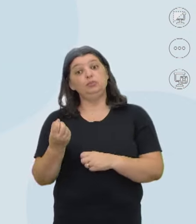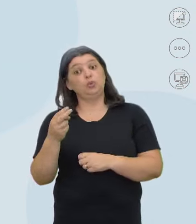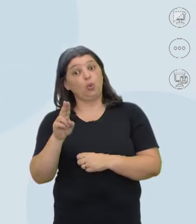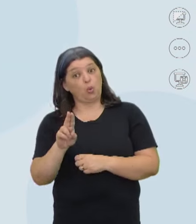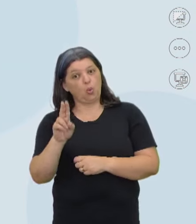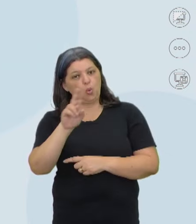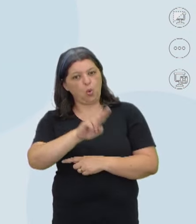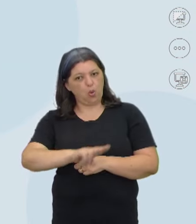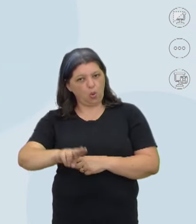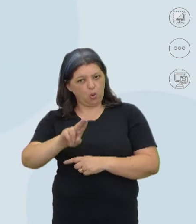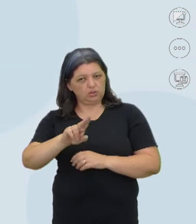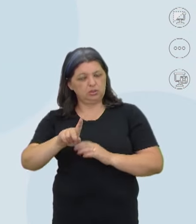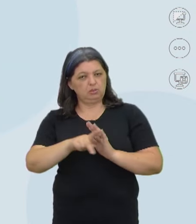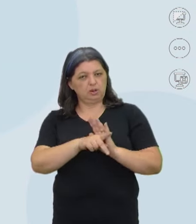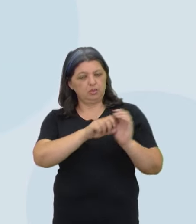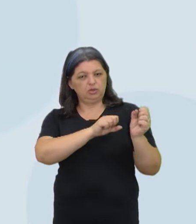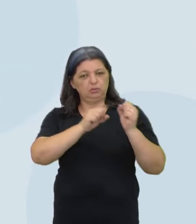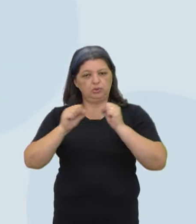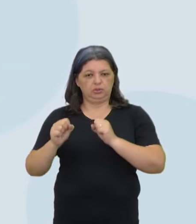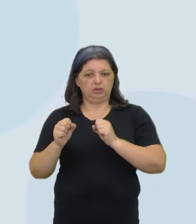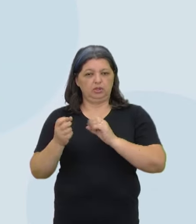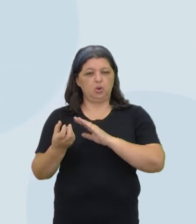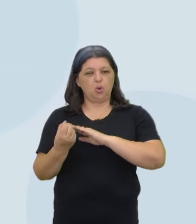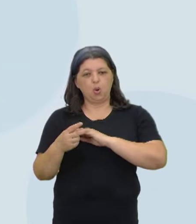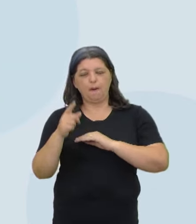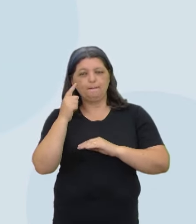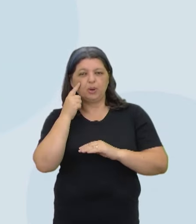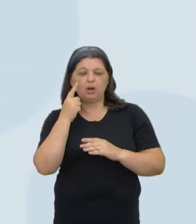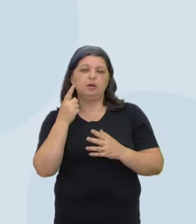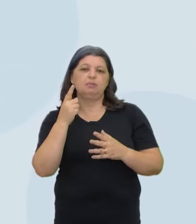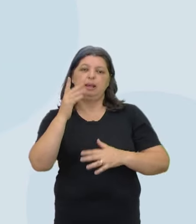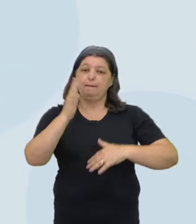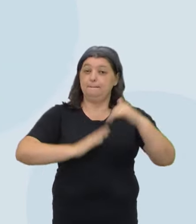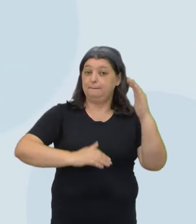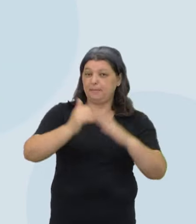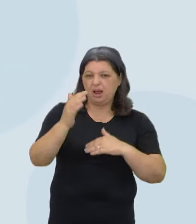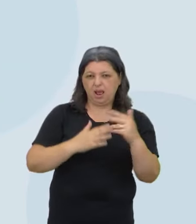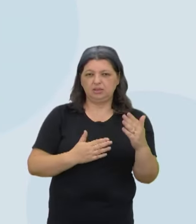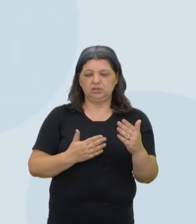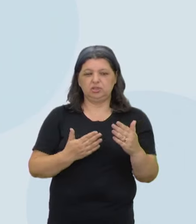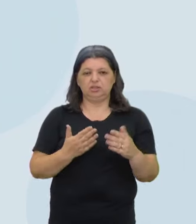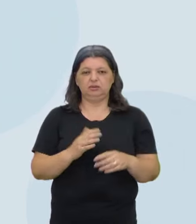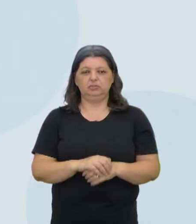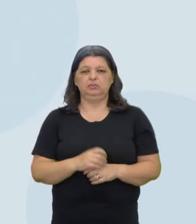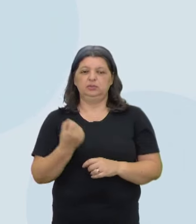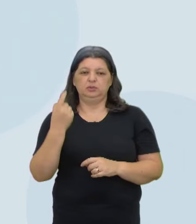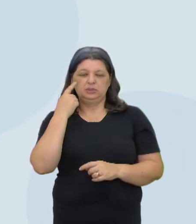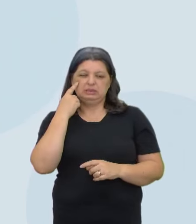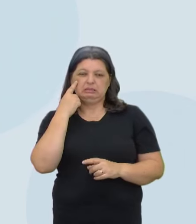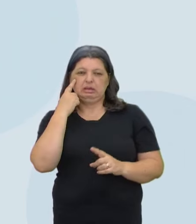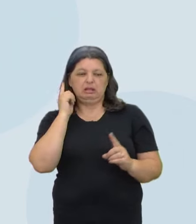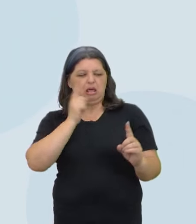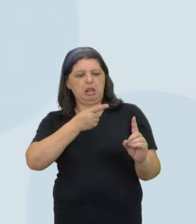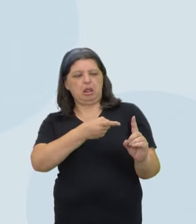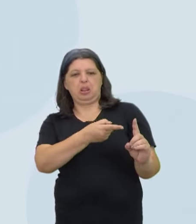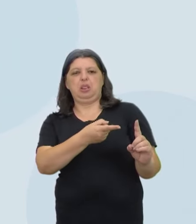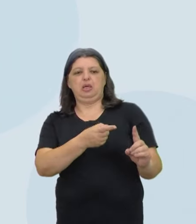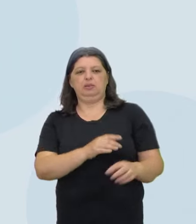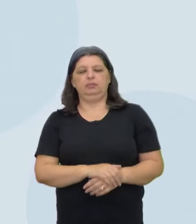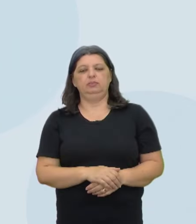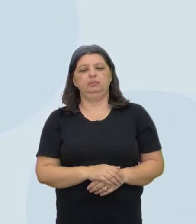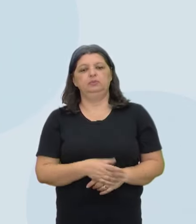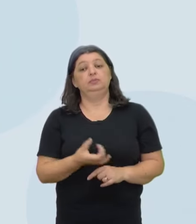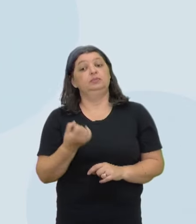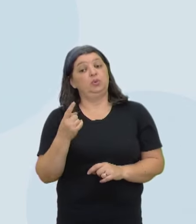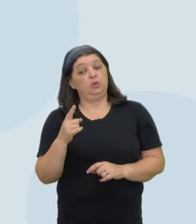de poder em ameaça ou prática, mas vamos focar no ameaça, tá? Contra si